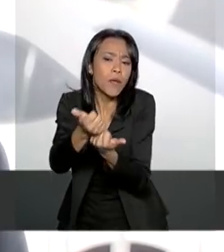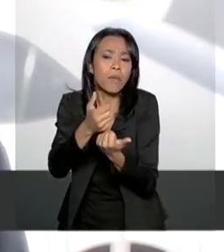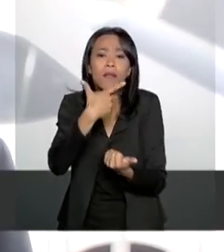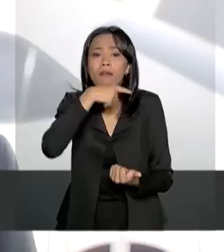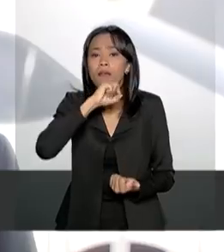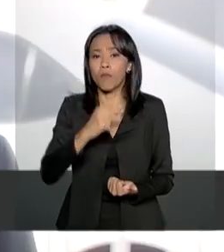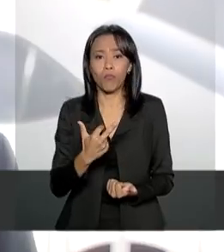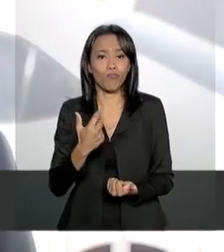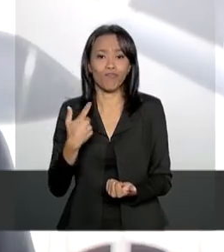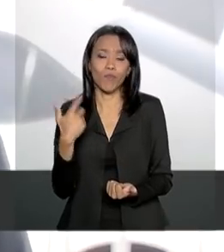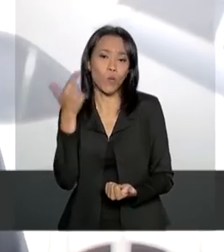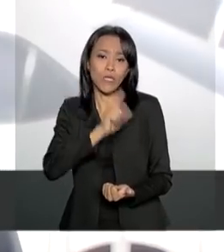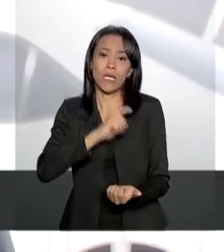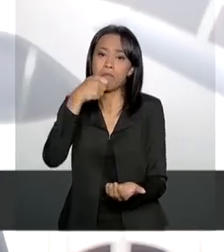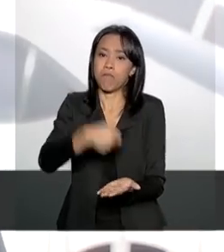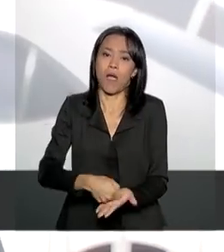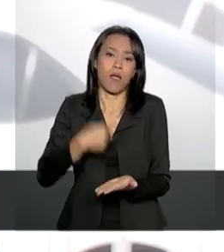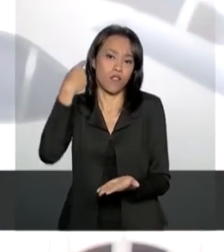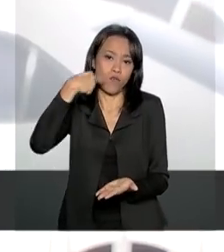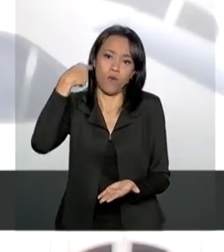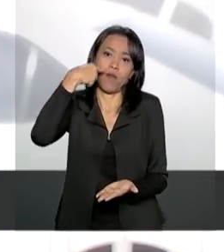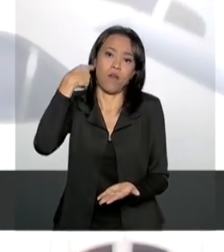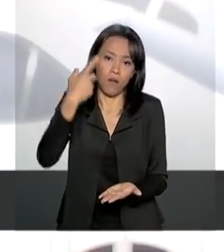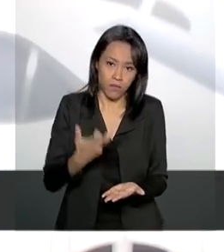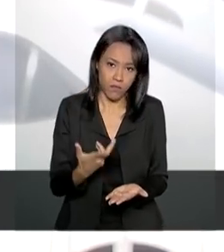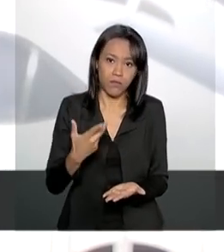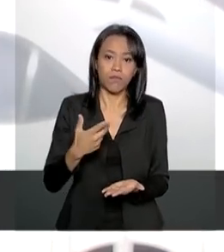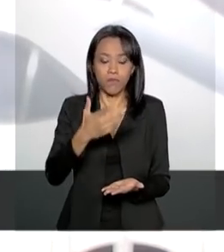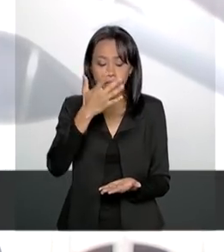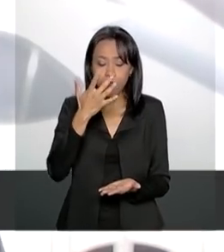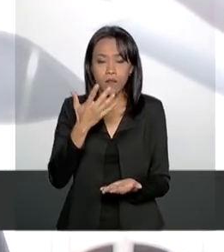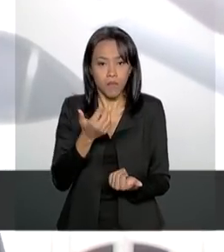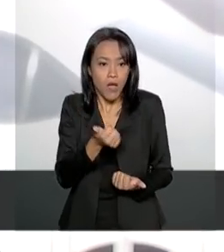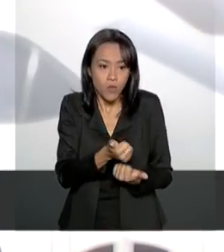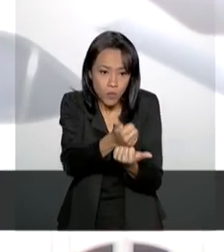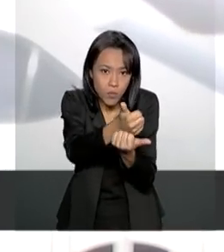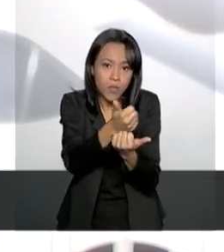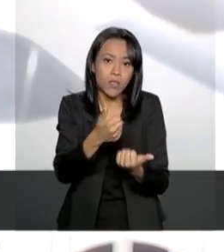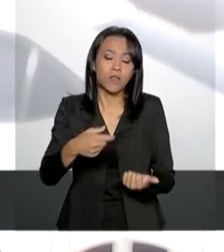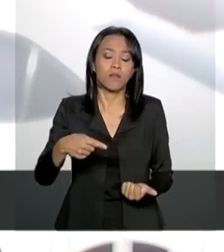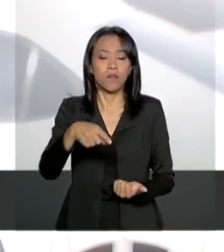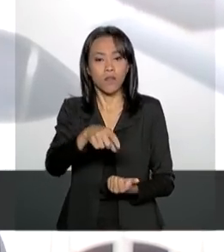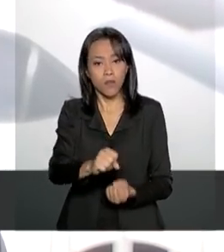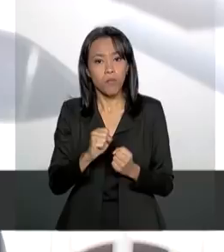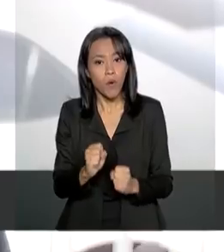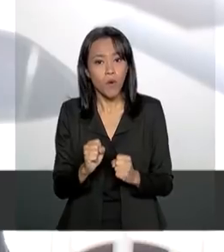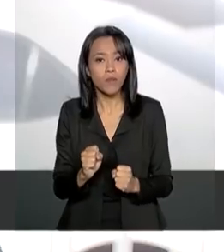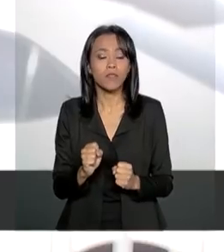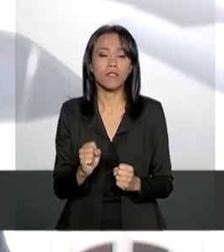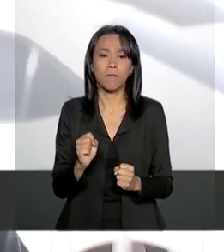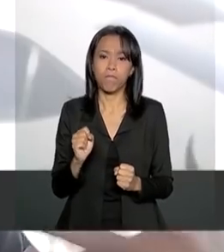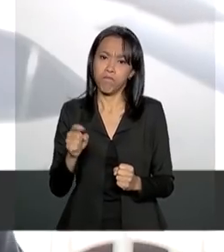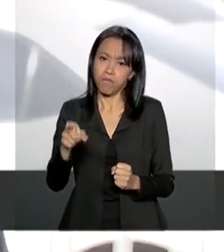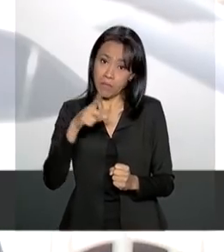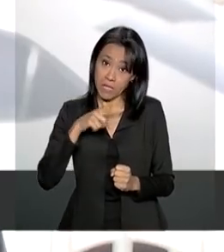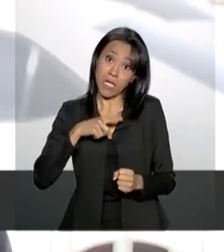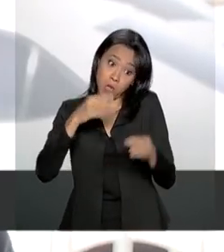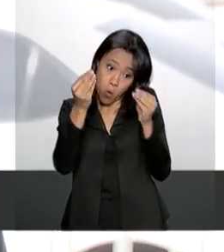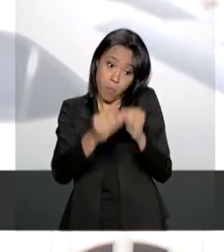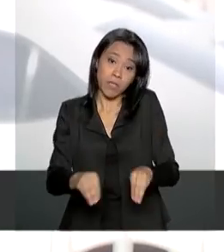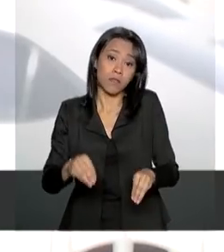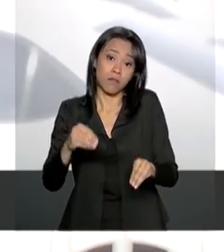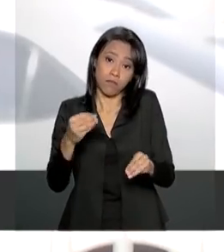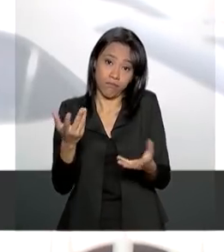pode pagar advogado e que tenha condições, enfim, de reaver os eventuais danos e danos